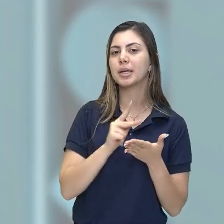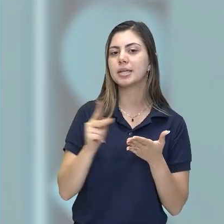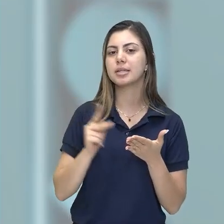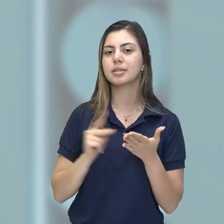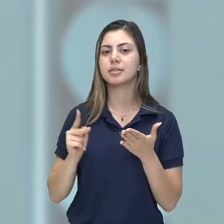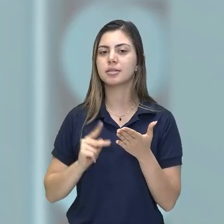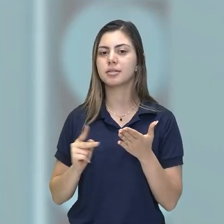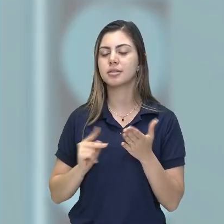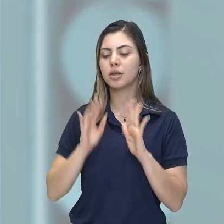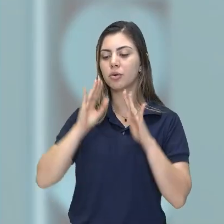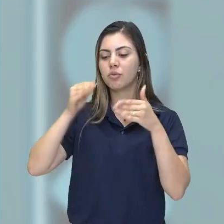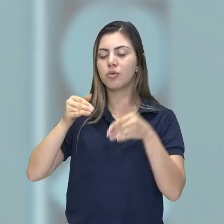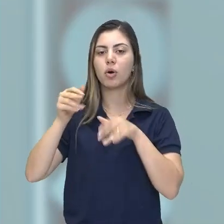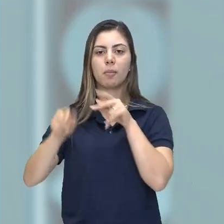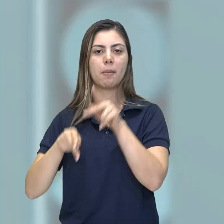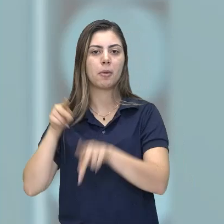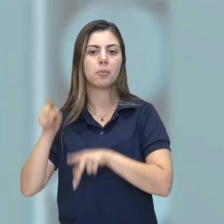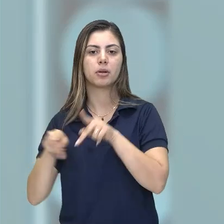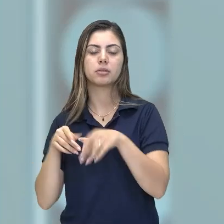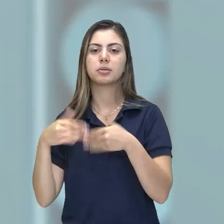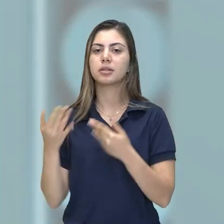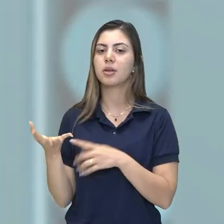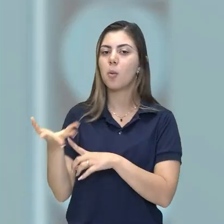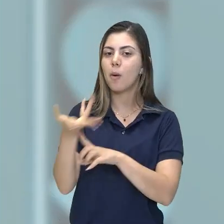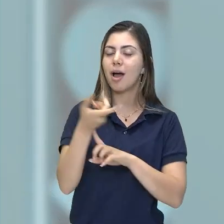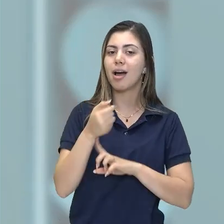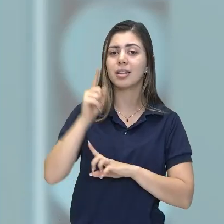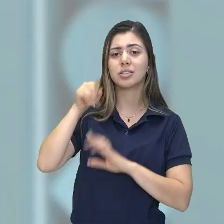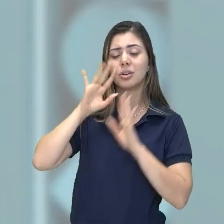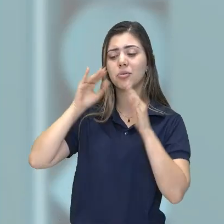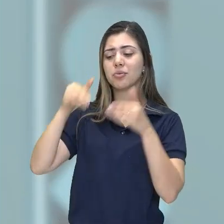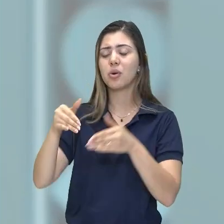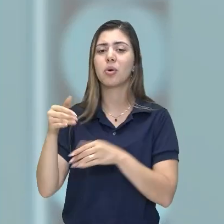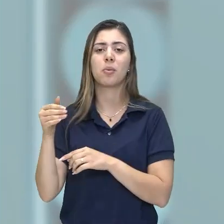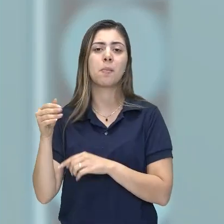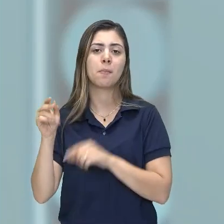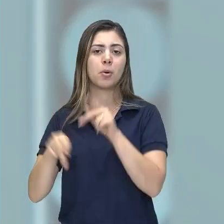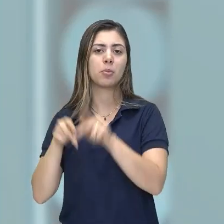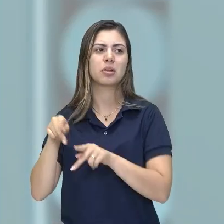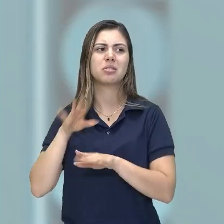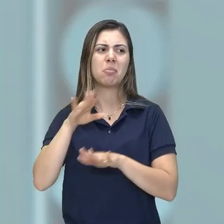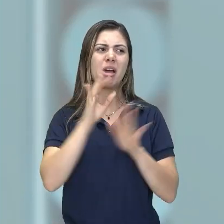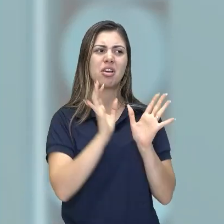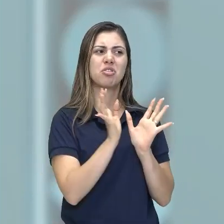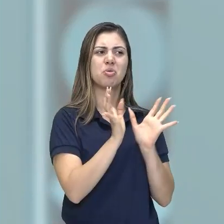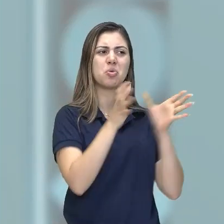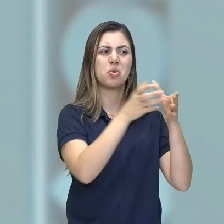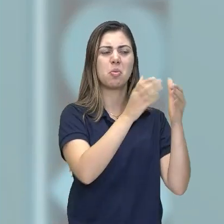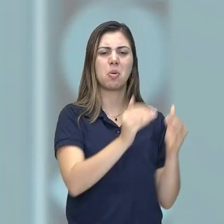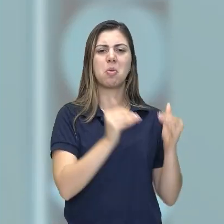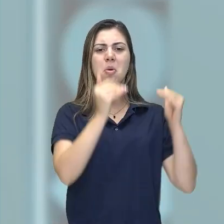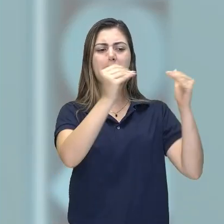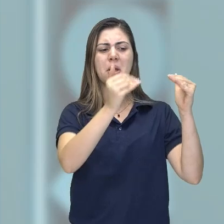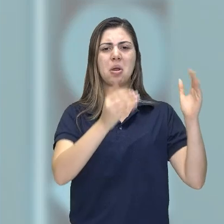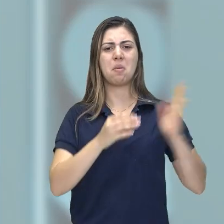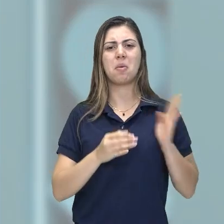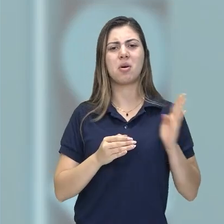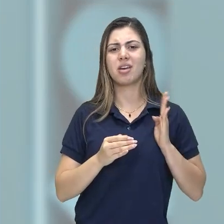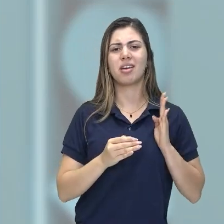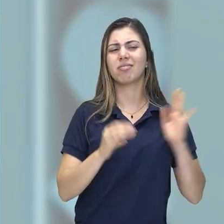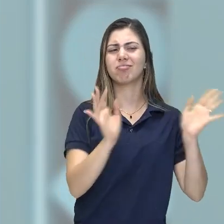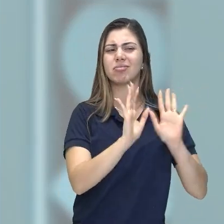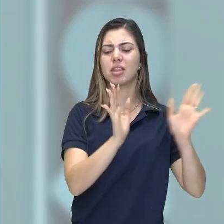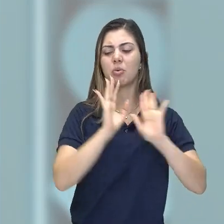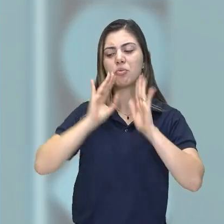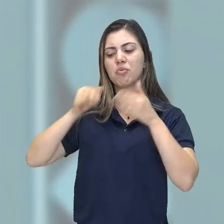volta para o povo, para dizer que a arte pertence ao povo e não ao burguês, não o dono de tudo, não a pessoa que acha que é dona